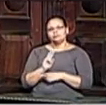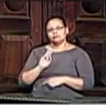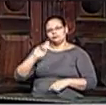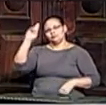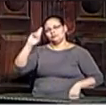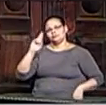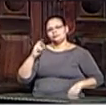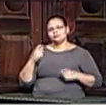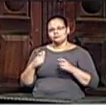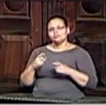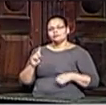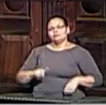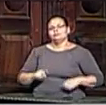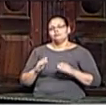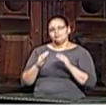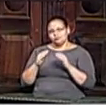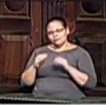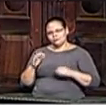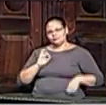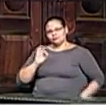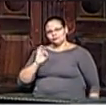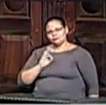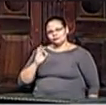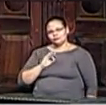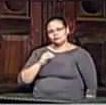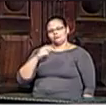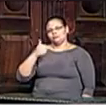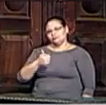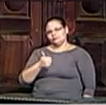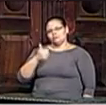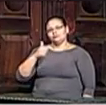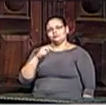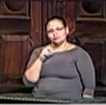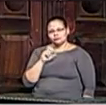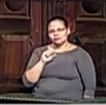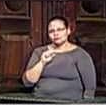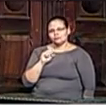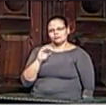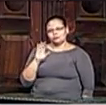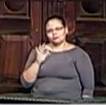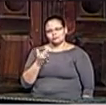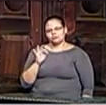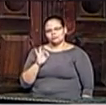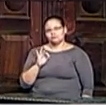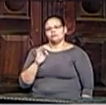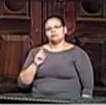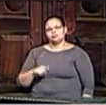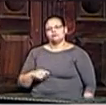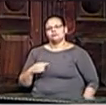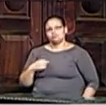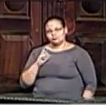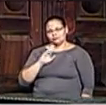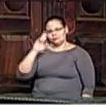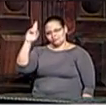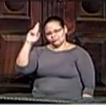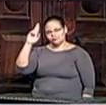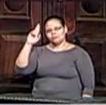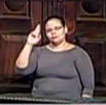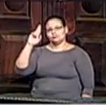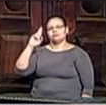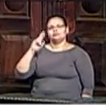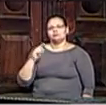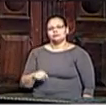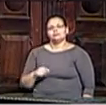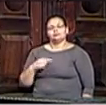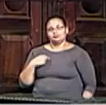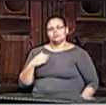Batalhão. Falo isso porque tenho uma admiração por esse trabalho que é feito, por esse batalhão que tem a responsabilidade